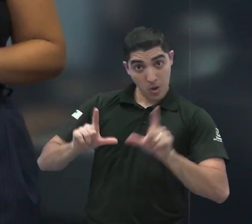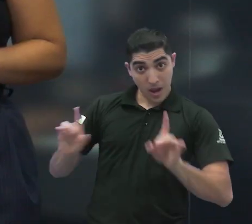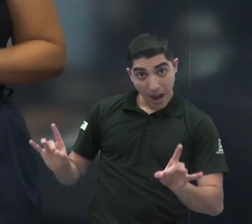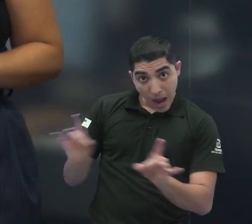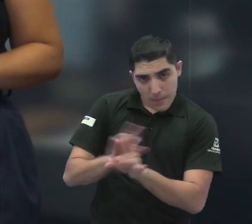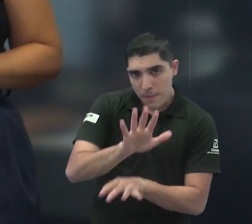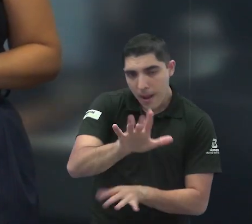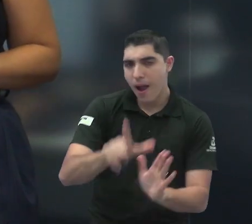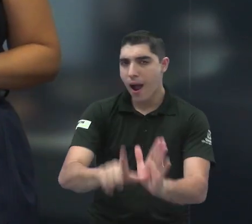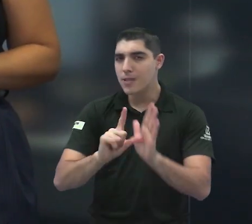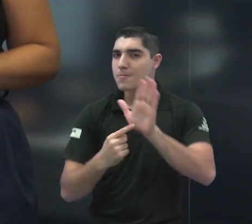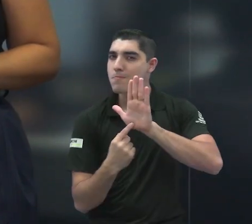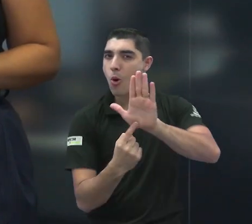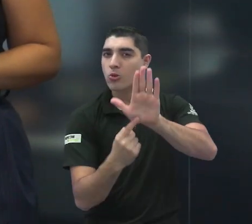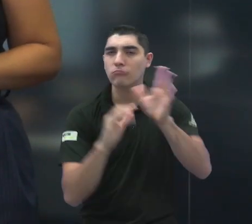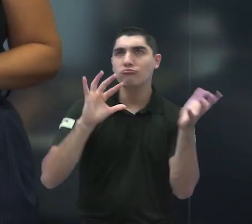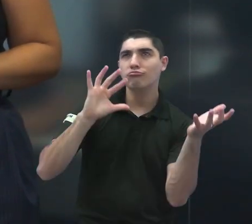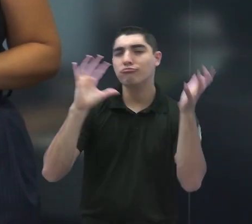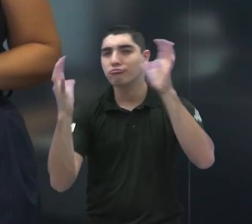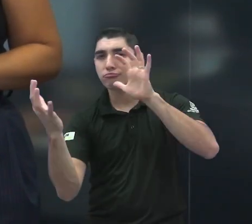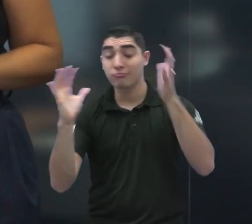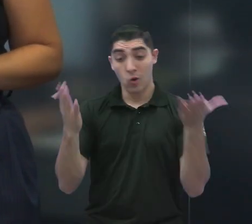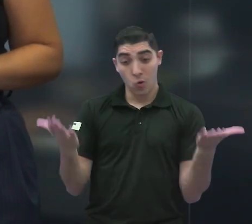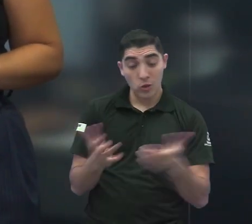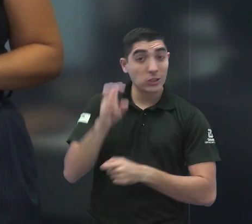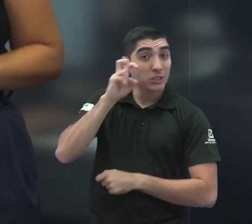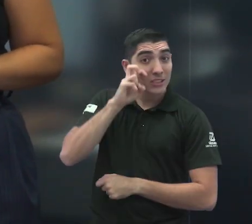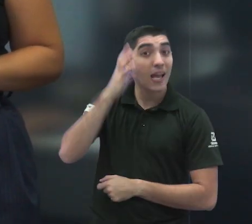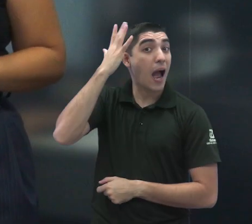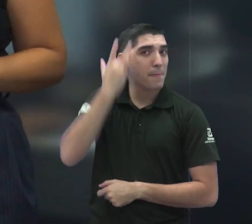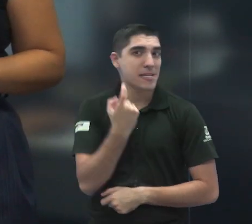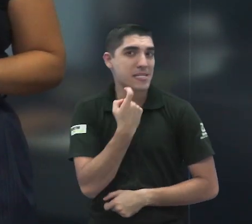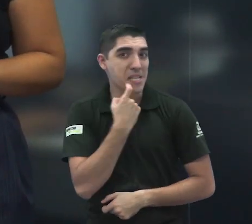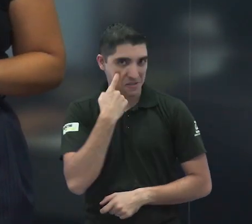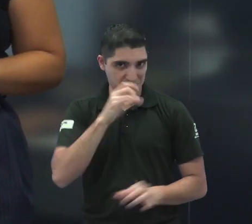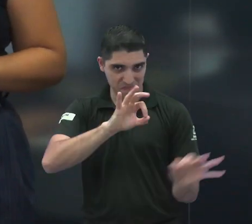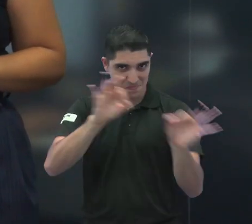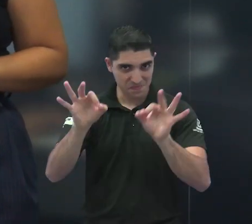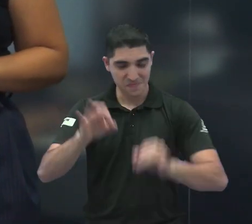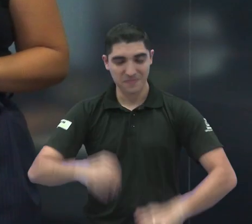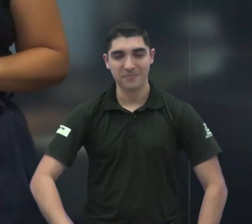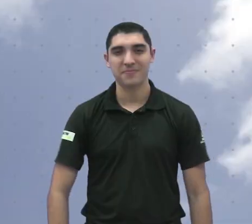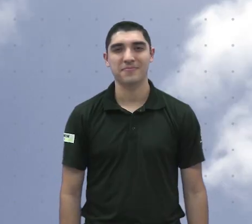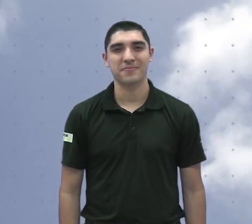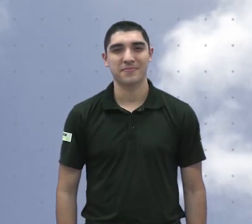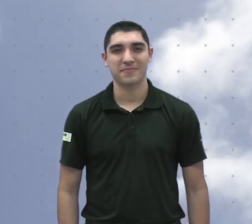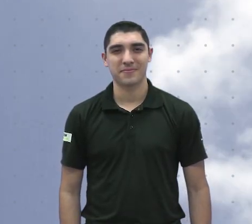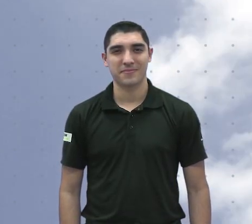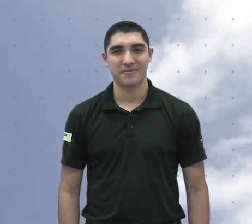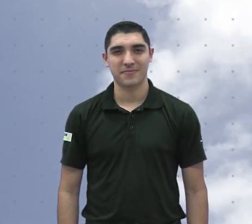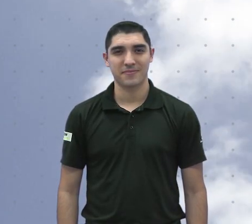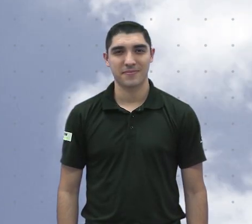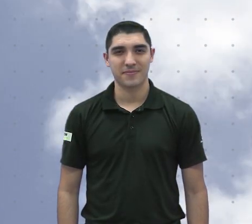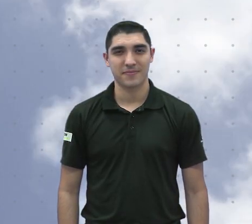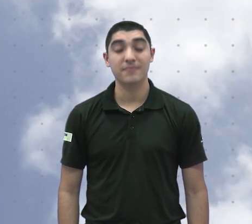antes de encerrar o jornal, vamos ver como fica o tempo nesta quinta e sexta-feira na nossa previsão.